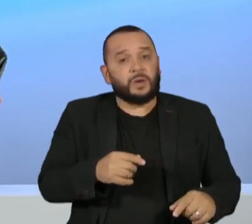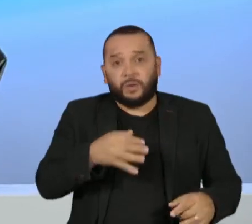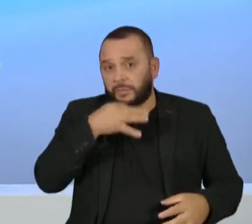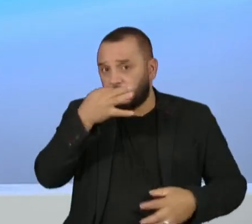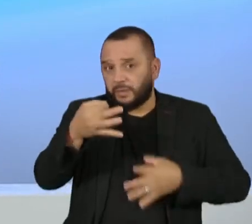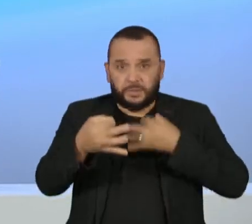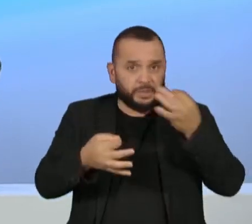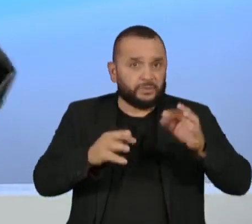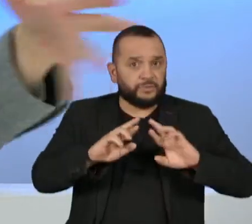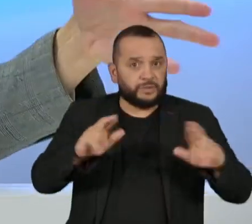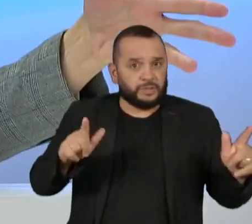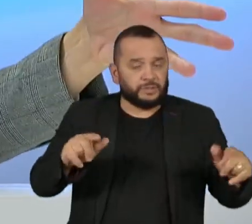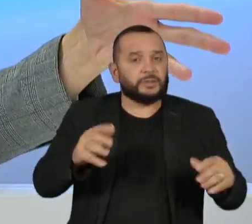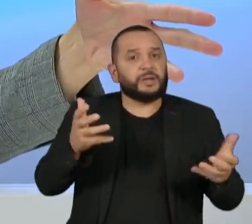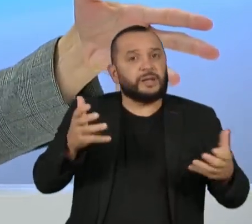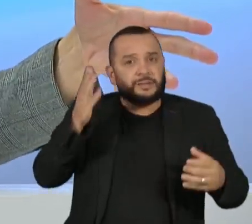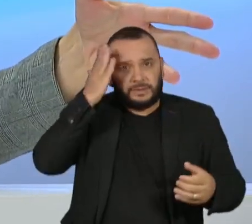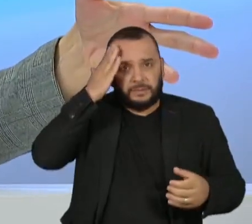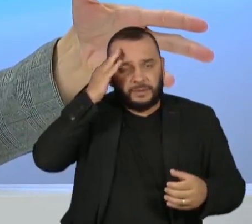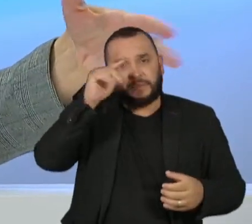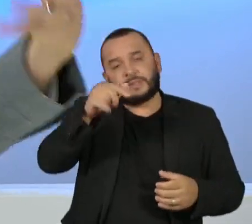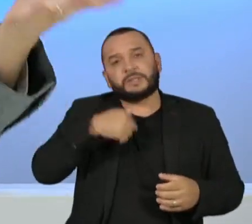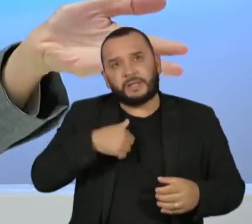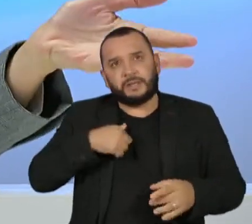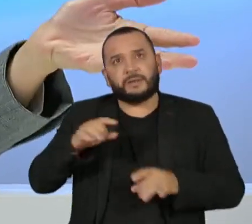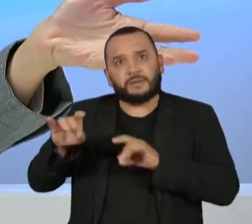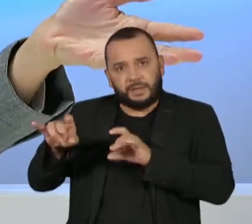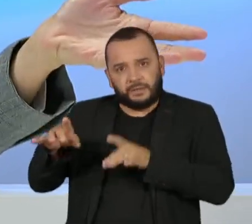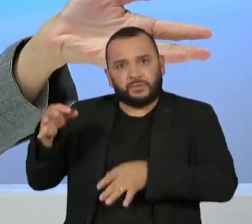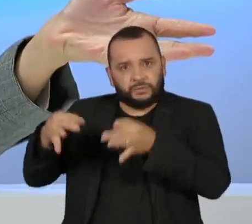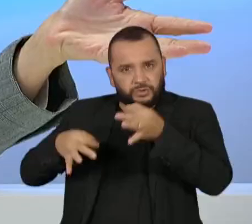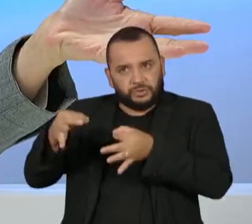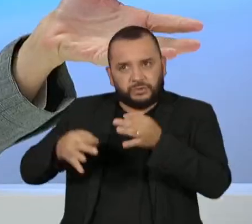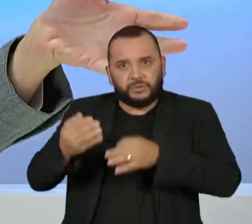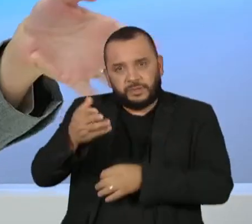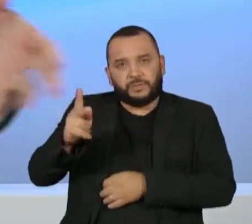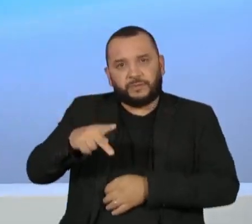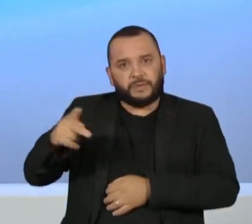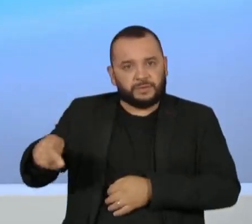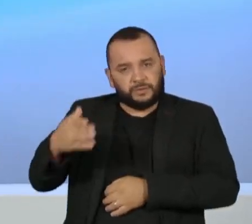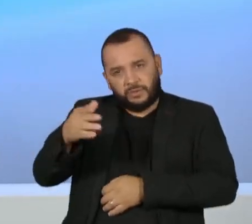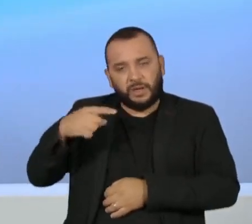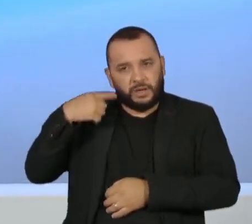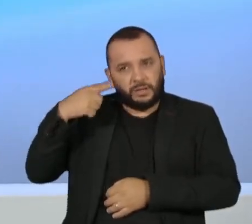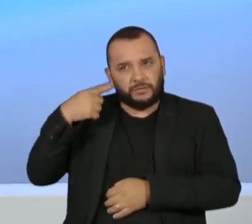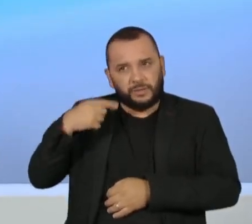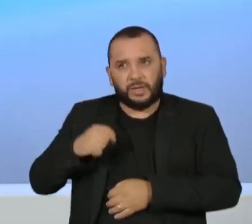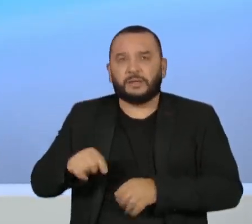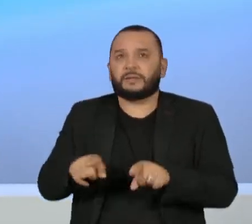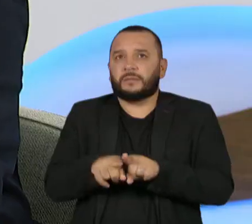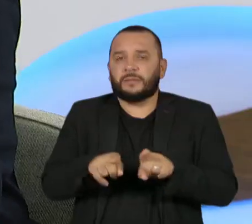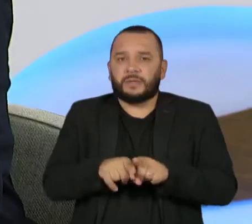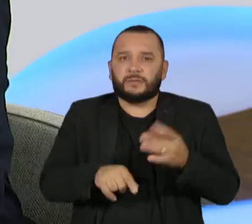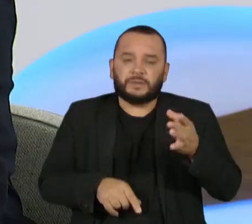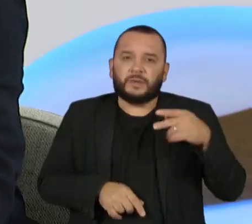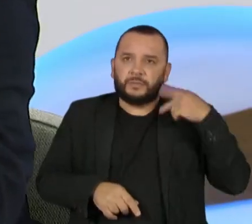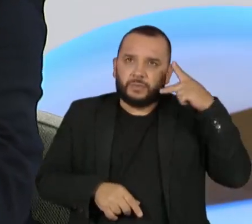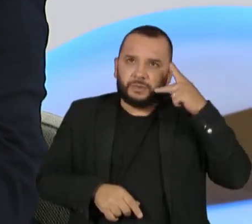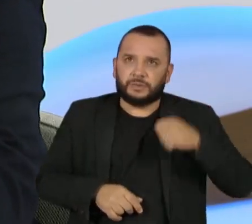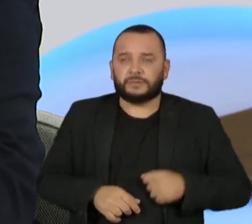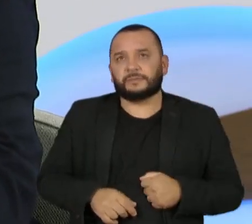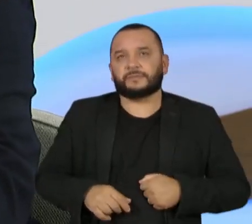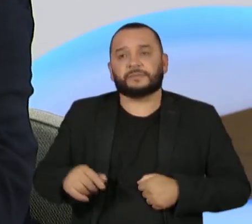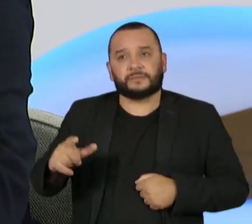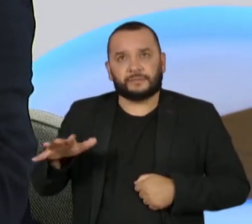sob 2 pontos de vista. Um técnico jurídico, como, enfim, professor de direito, e um político.